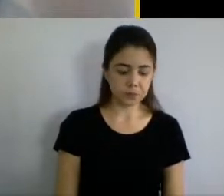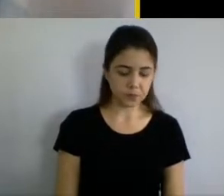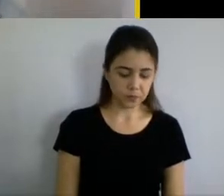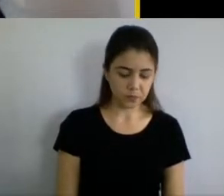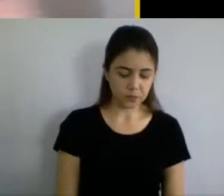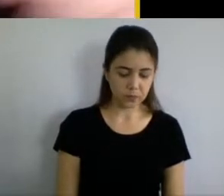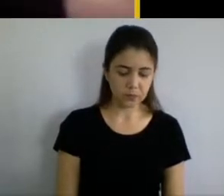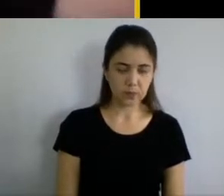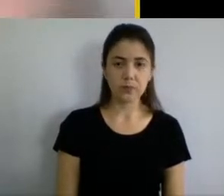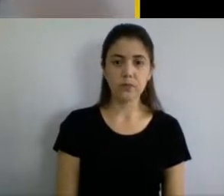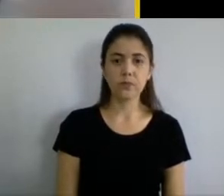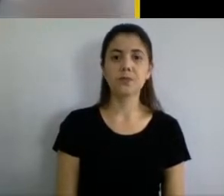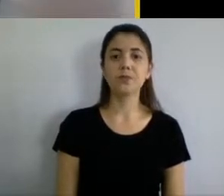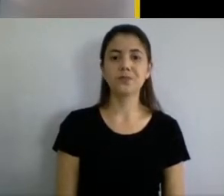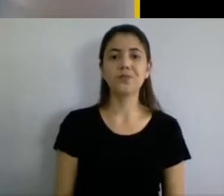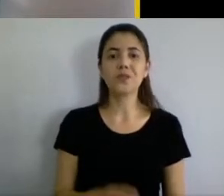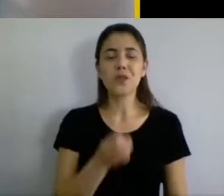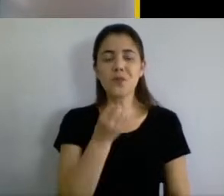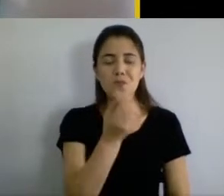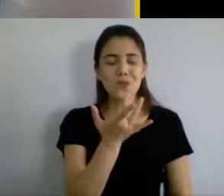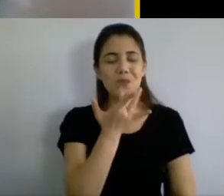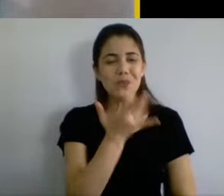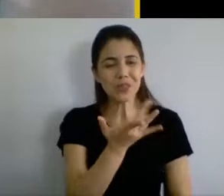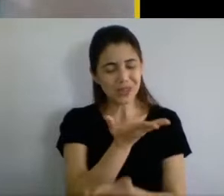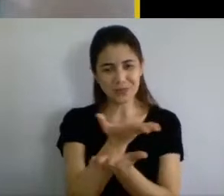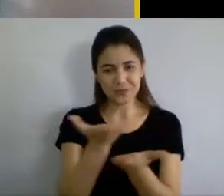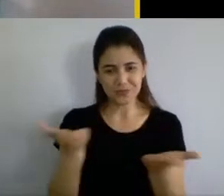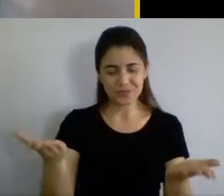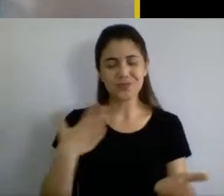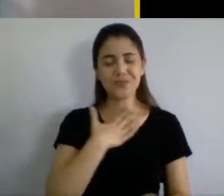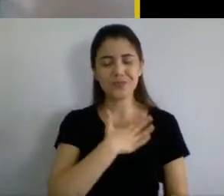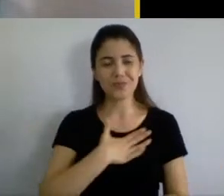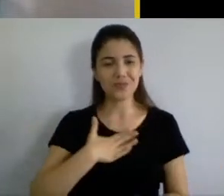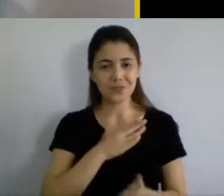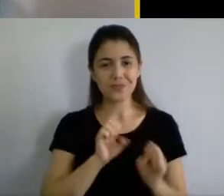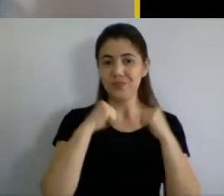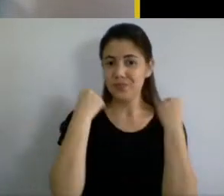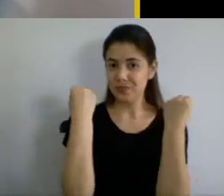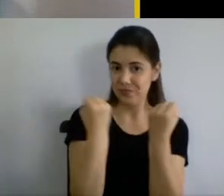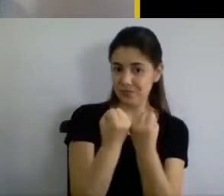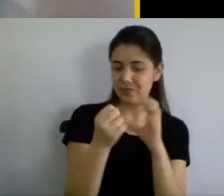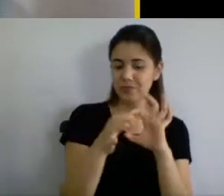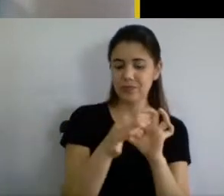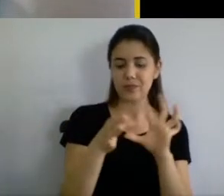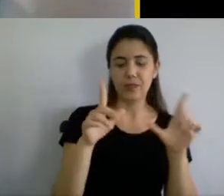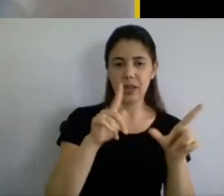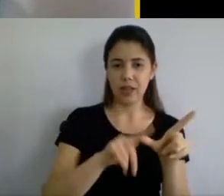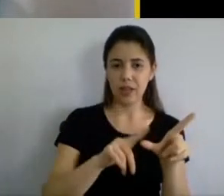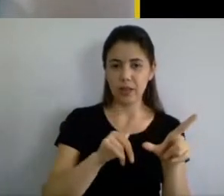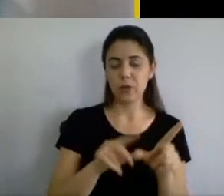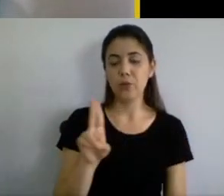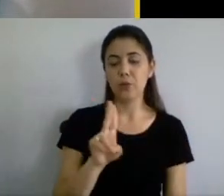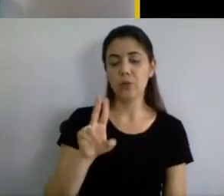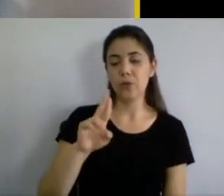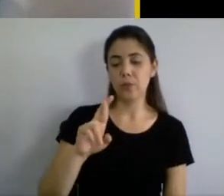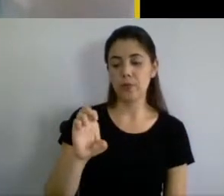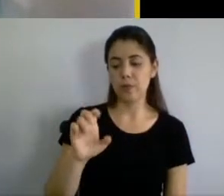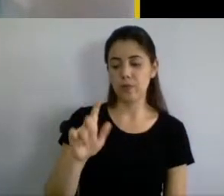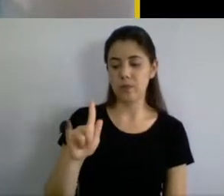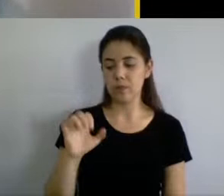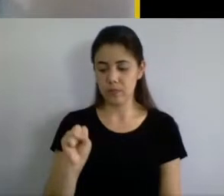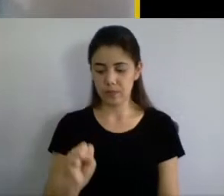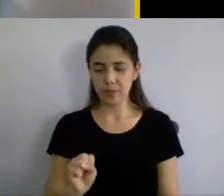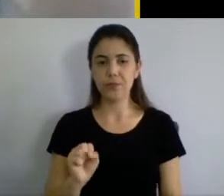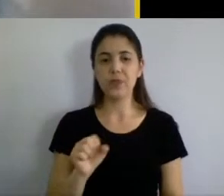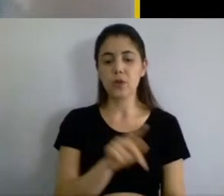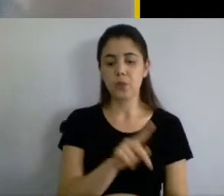Ok, vamos lá. Então, boa tarde a todos. Sejam muito bem-vindos ao Seminário Abertos das Letras. Meu nome é Regis Closel, né?